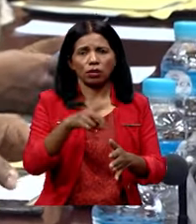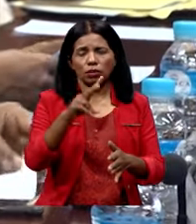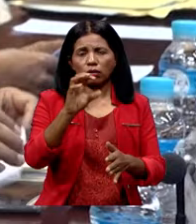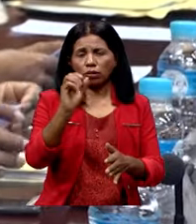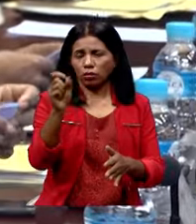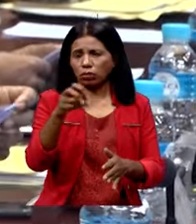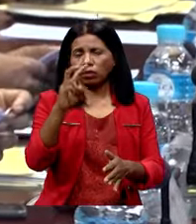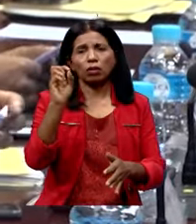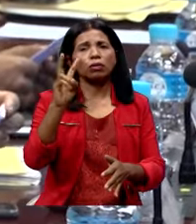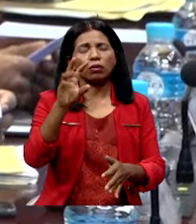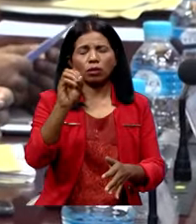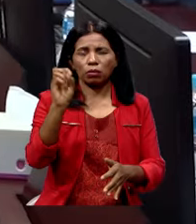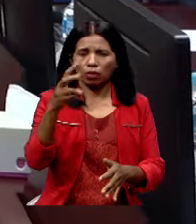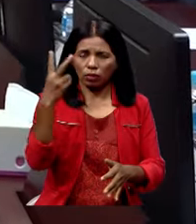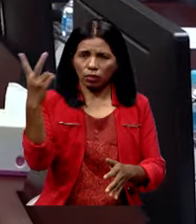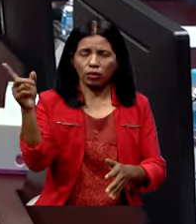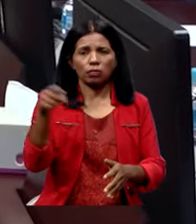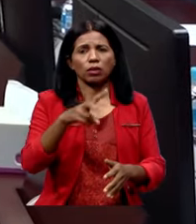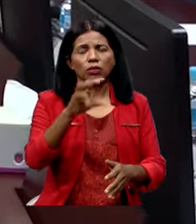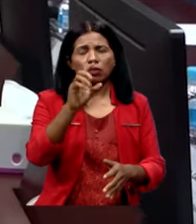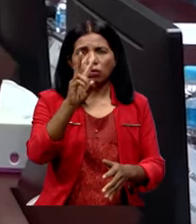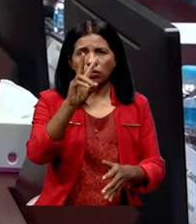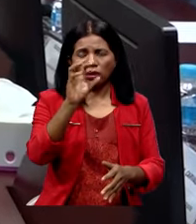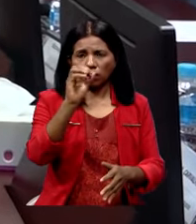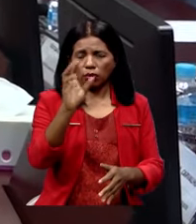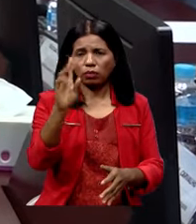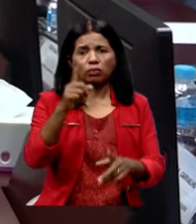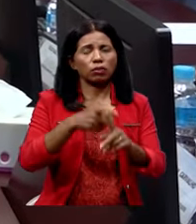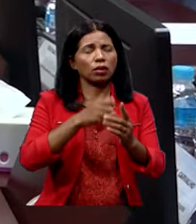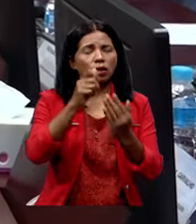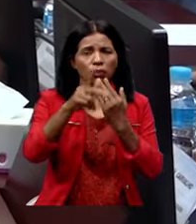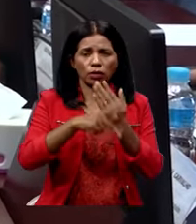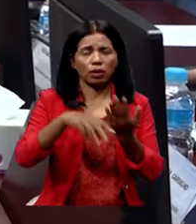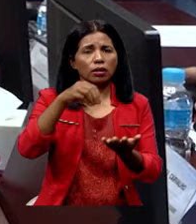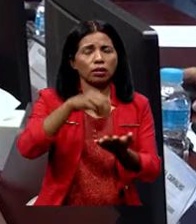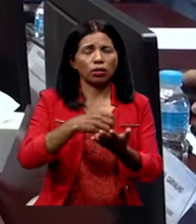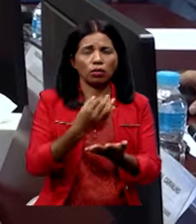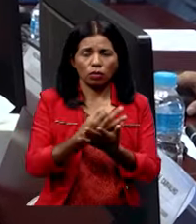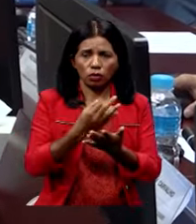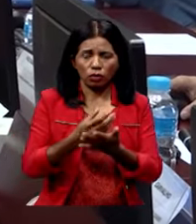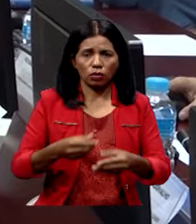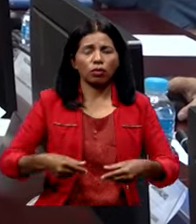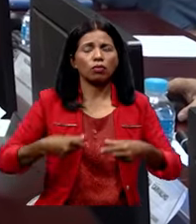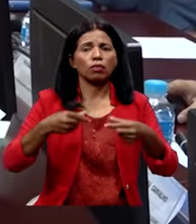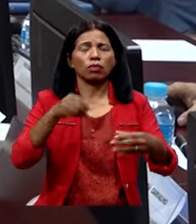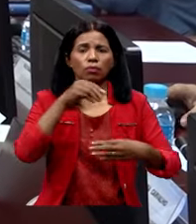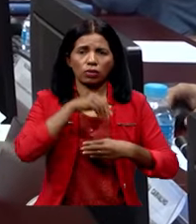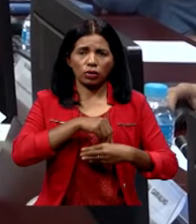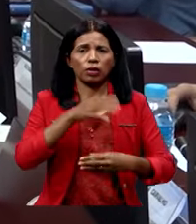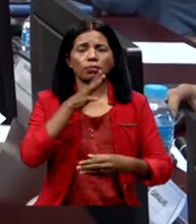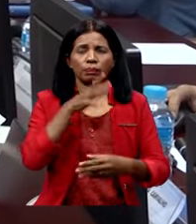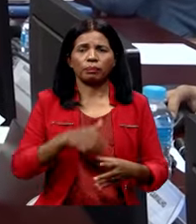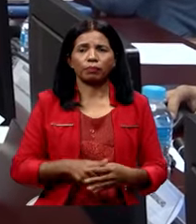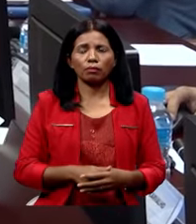Sanesingrua, barra Loronhat Fulan Abril, conaba criação subsídio, apoia condicional Bolsa da Mãe.